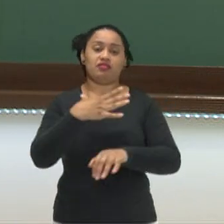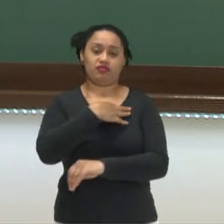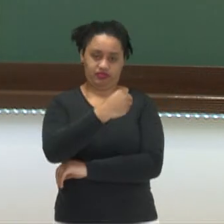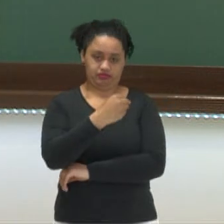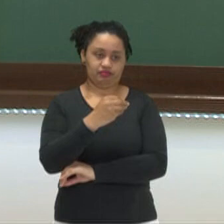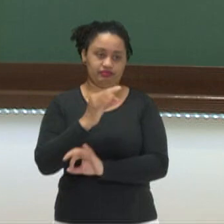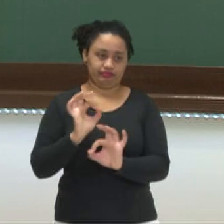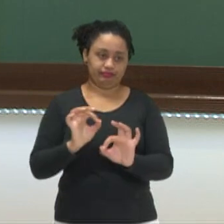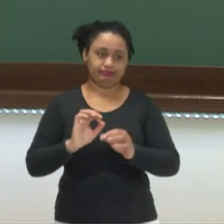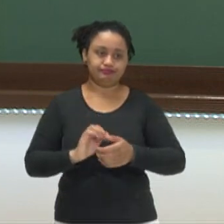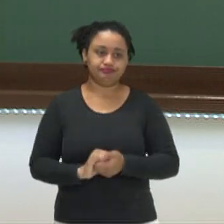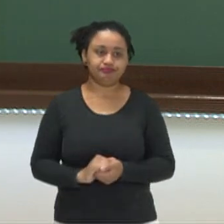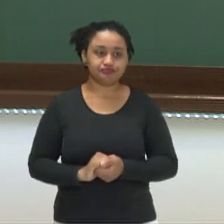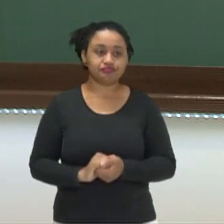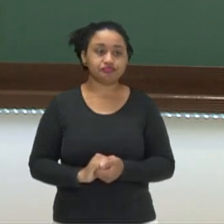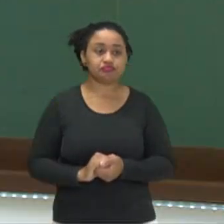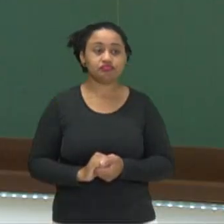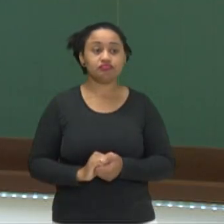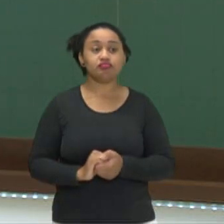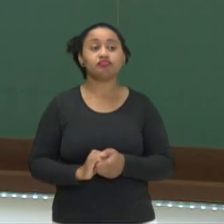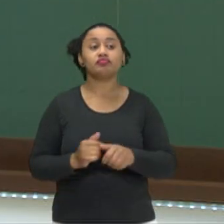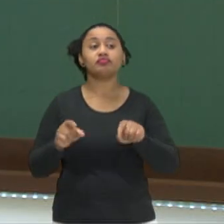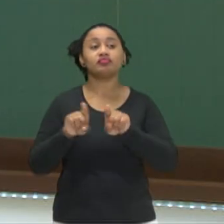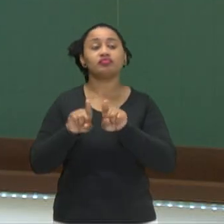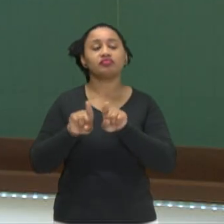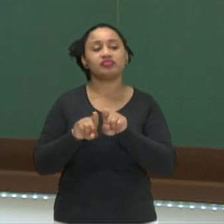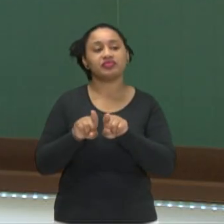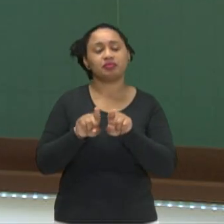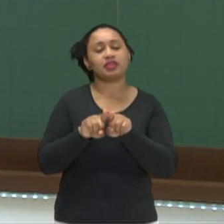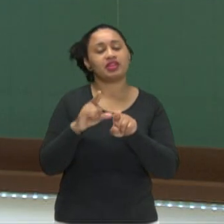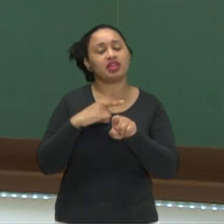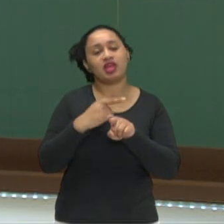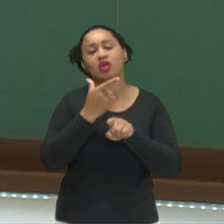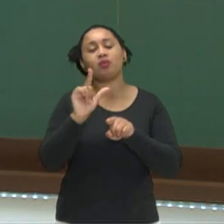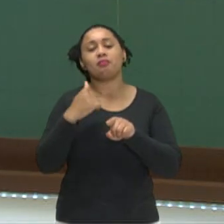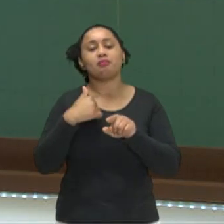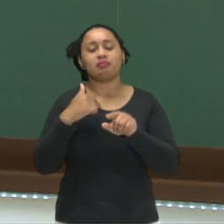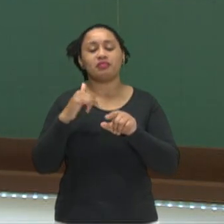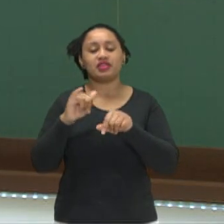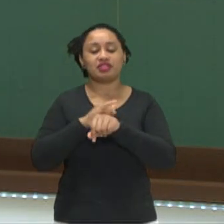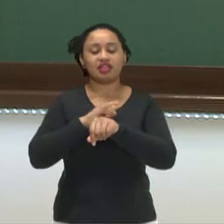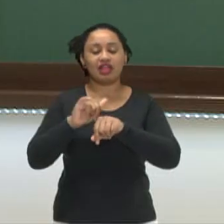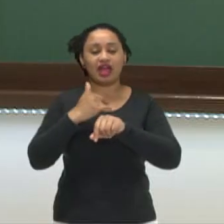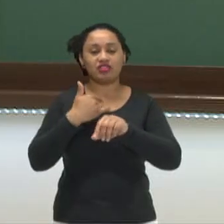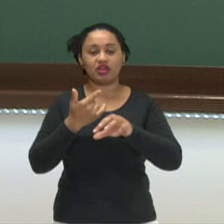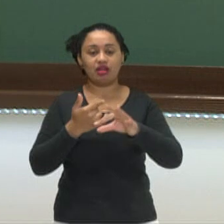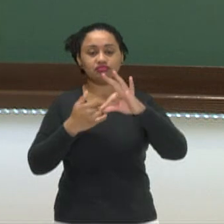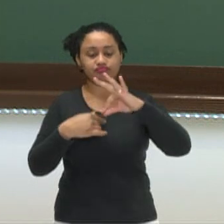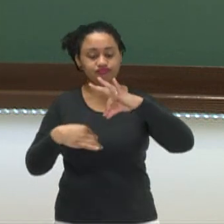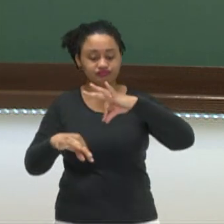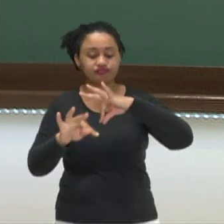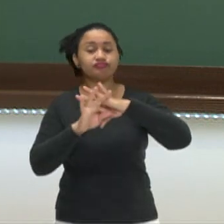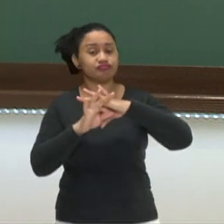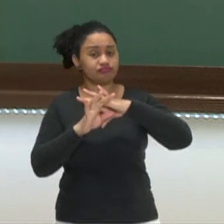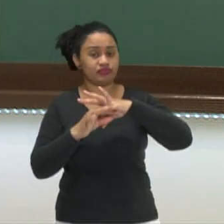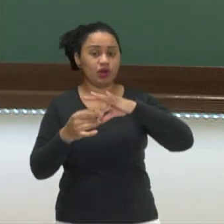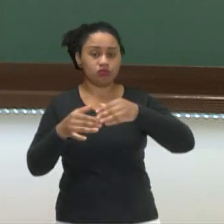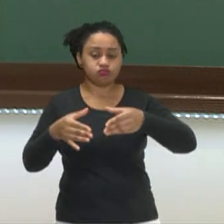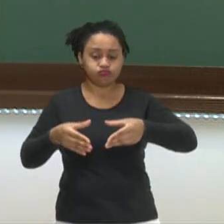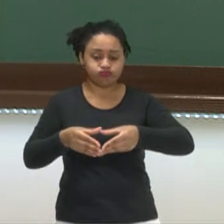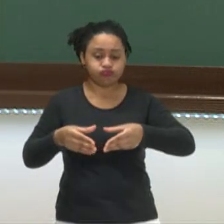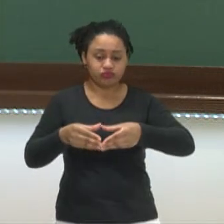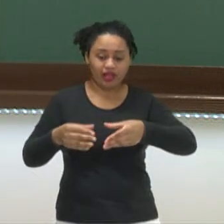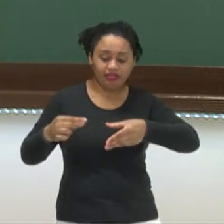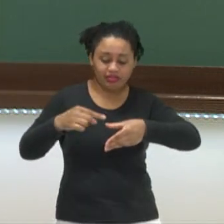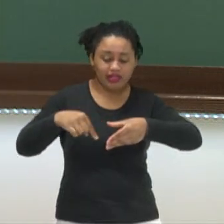mesmo. E o que é um método intrauterino? O nome intra significa dentro, uterino